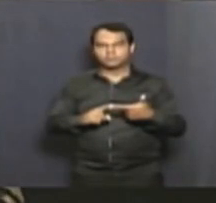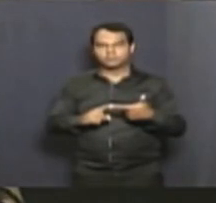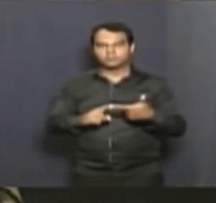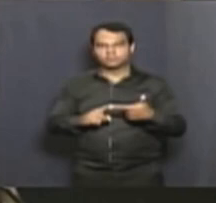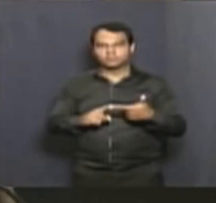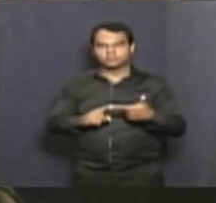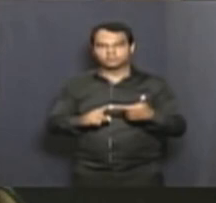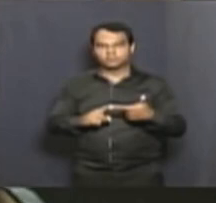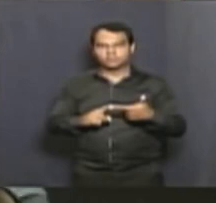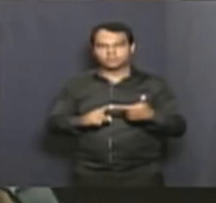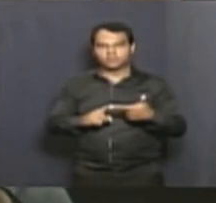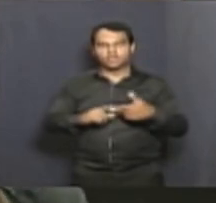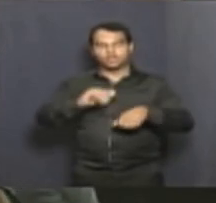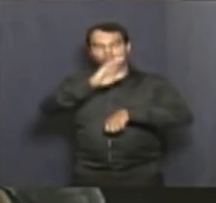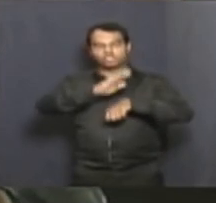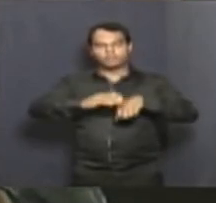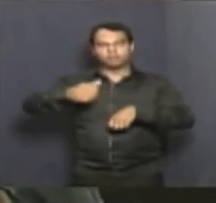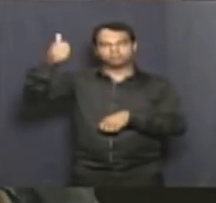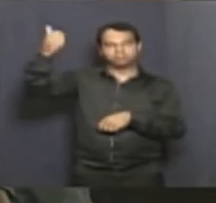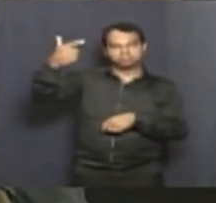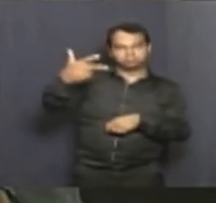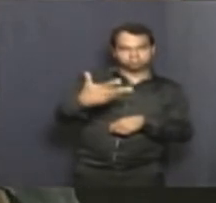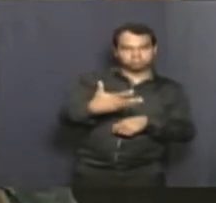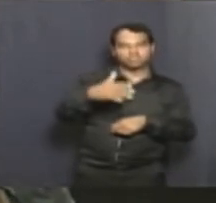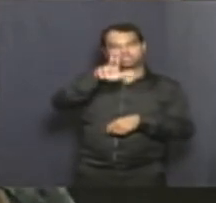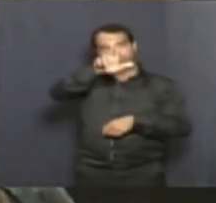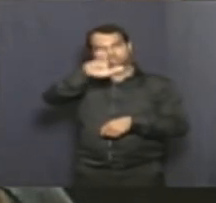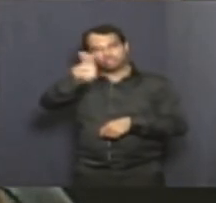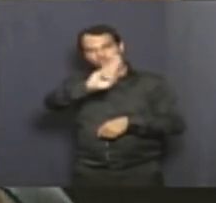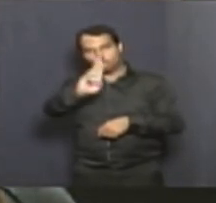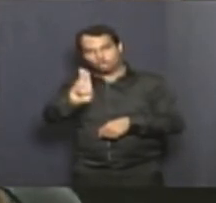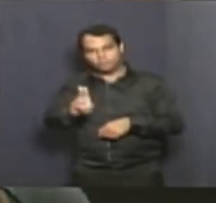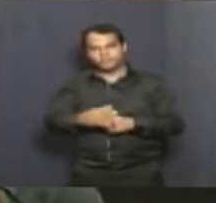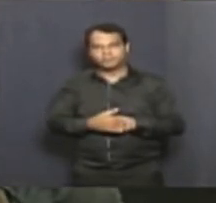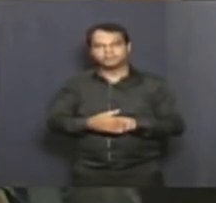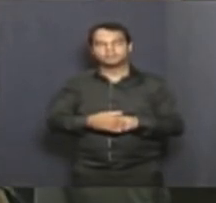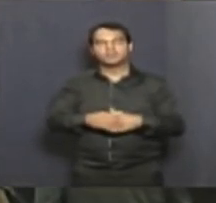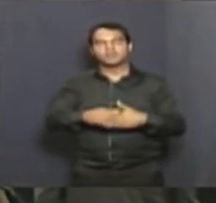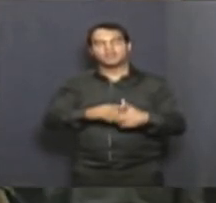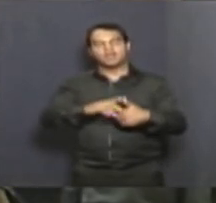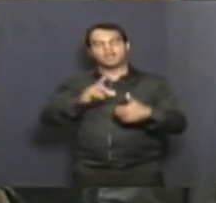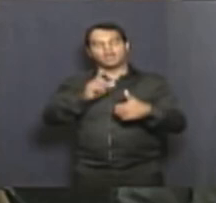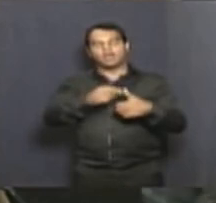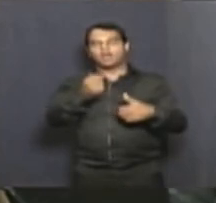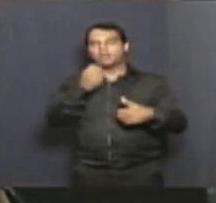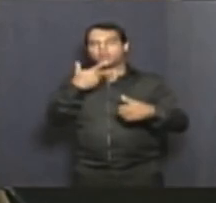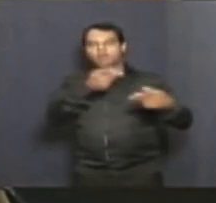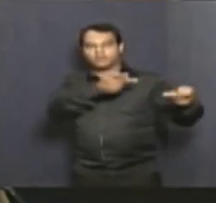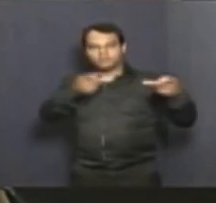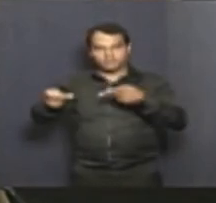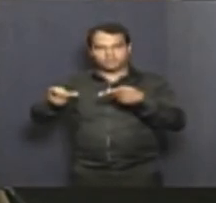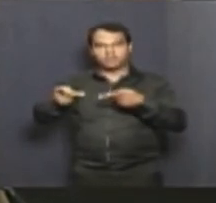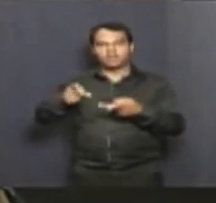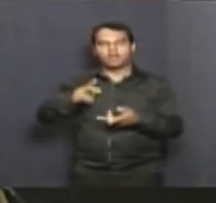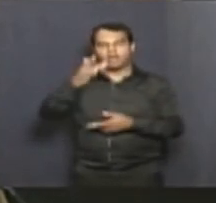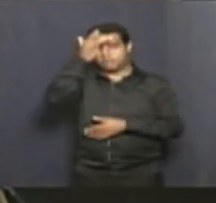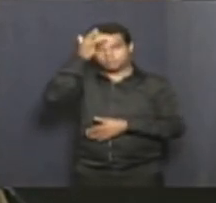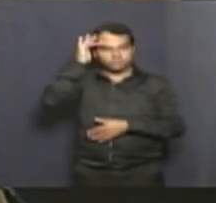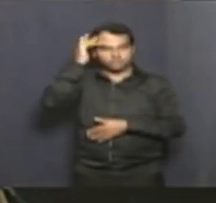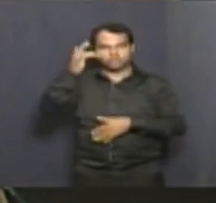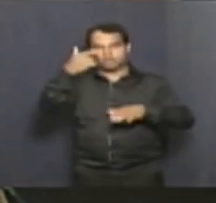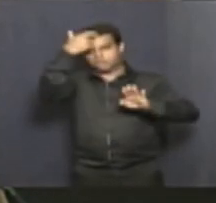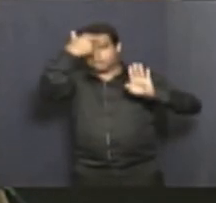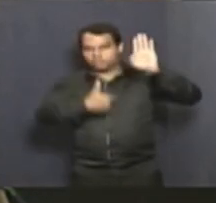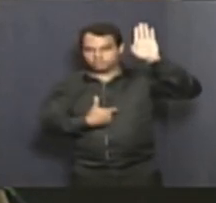eu vou chamar todos na sequência então convidando aqui dando as boas vindas ao palco ao candidato joão alfredo